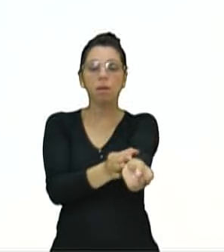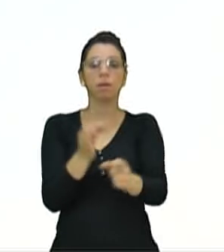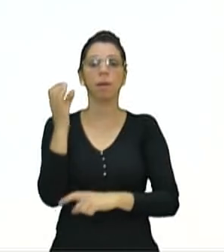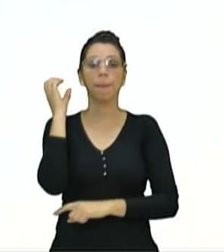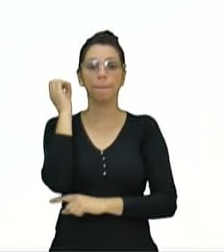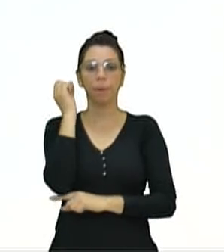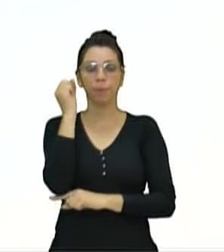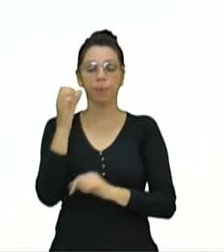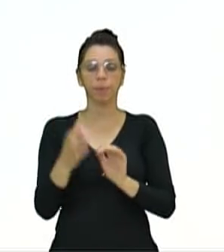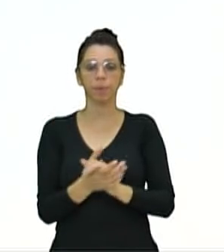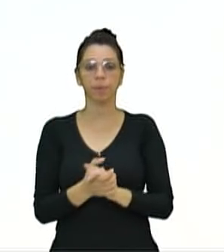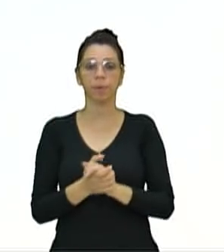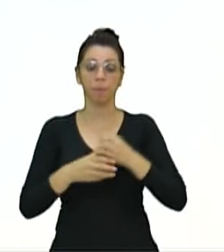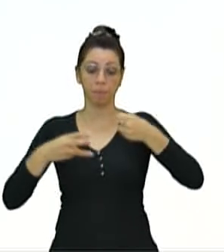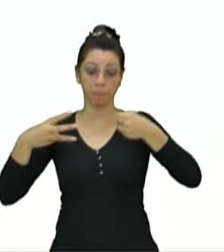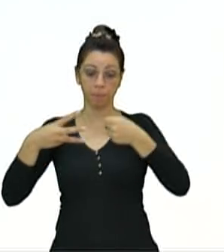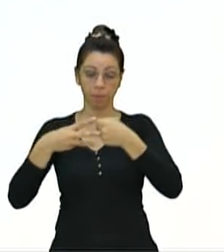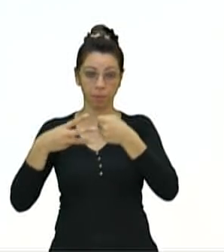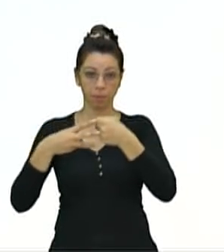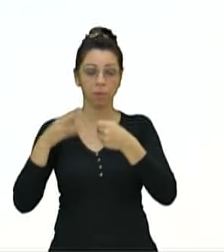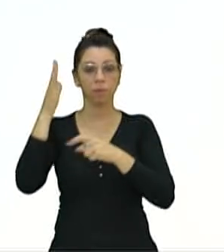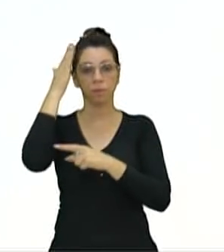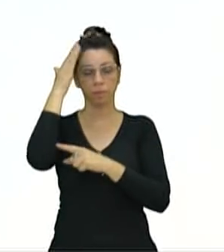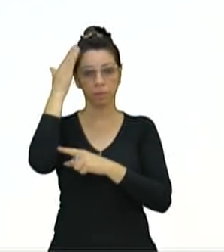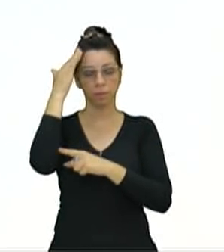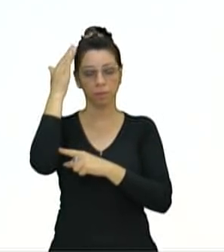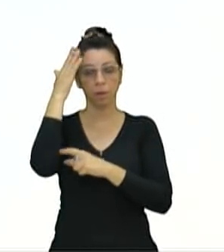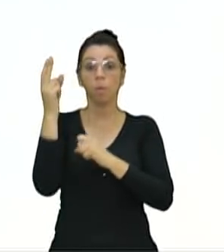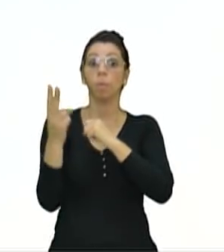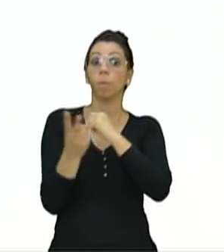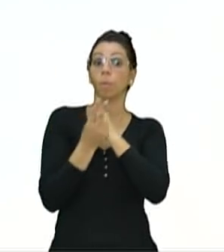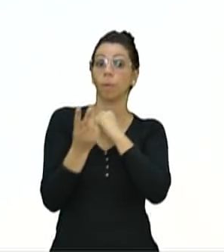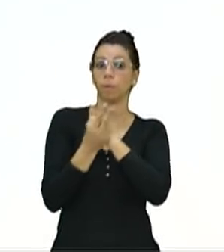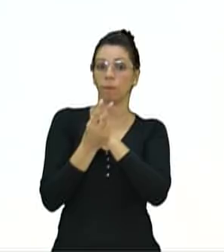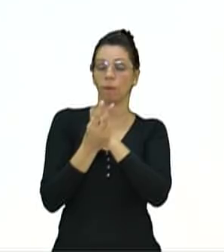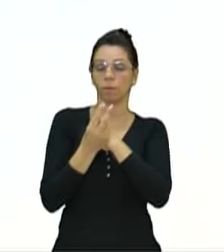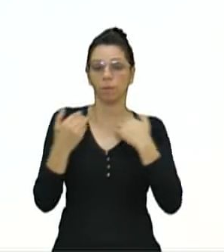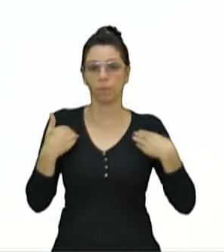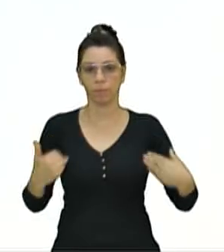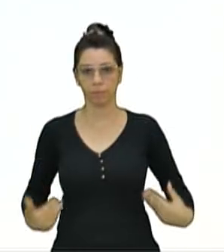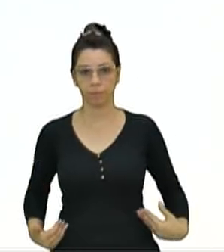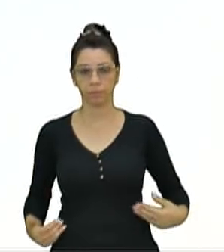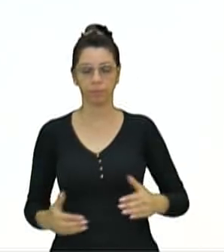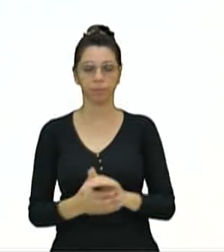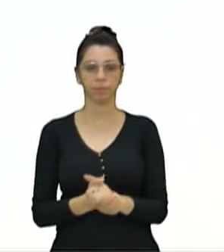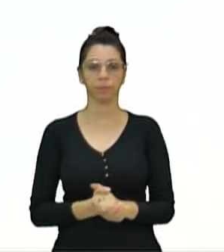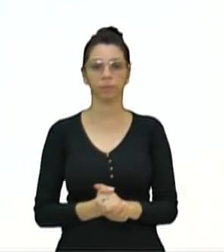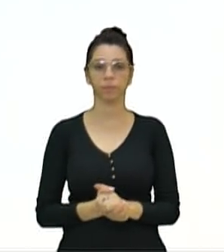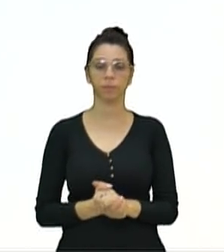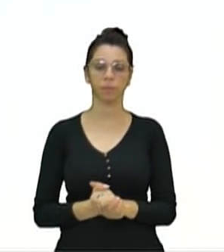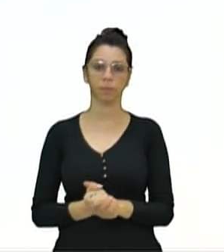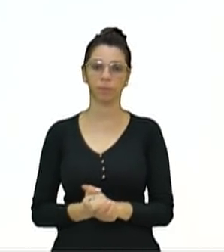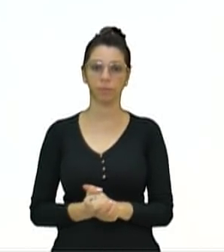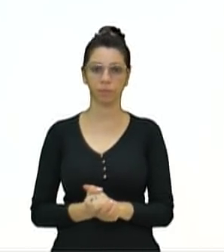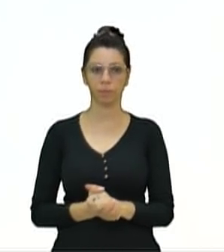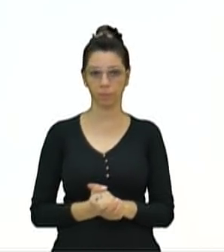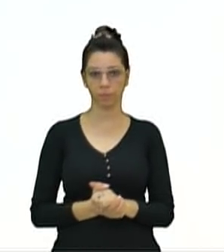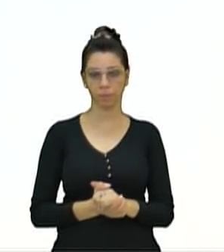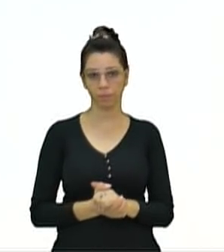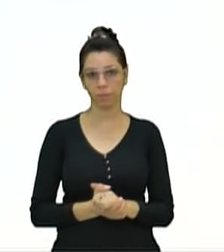por células que a gente sabe que são células de defesa, tá? Ela vai circular tanto